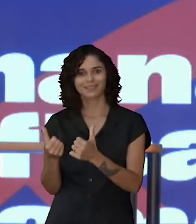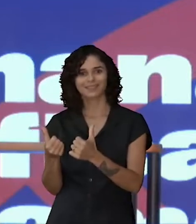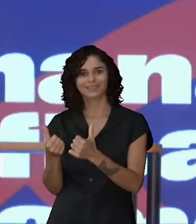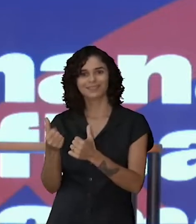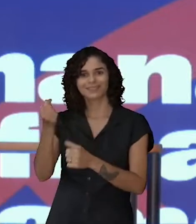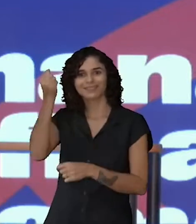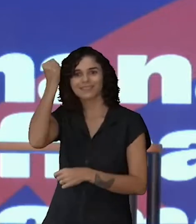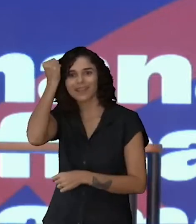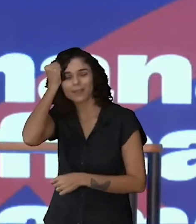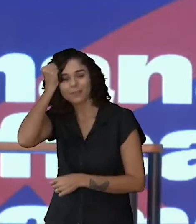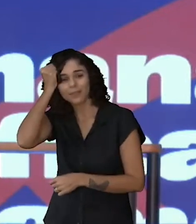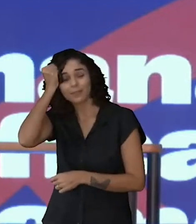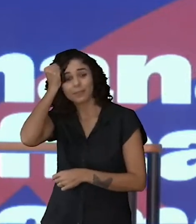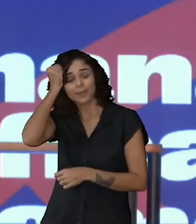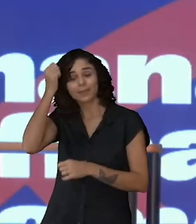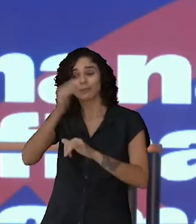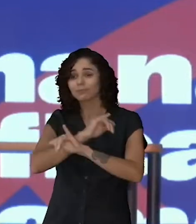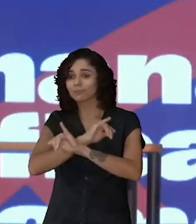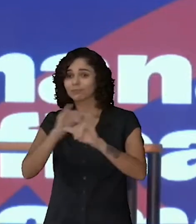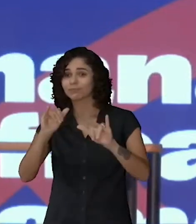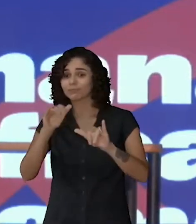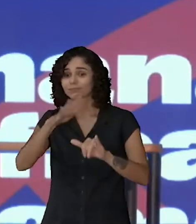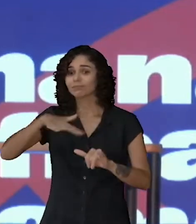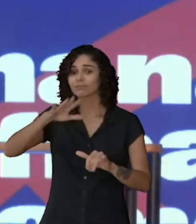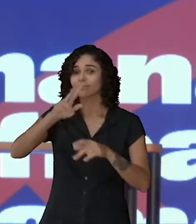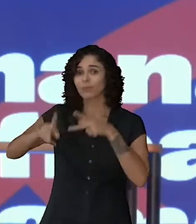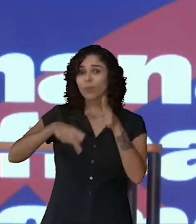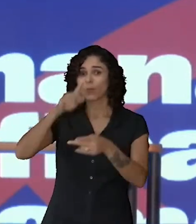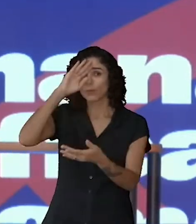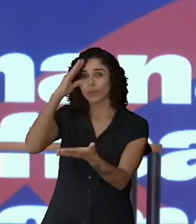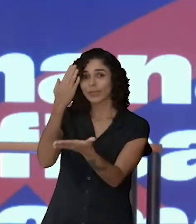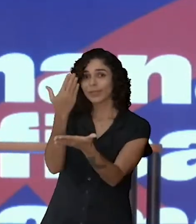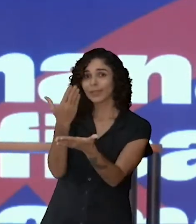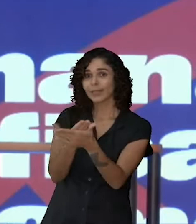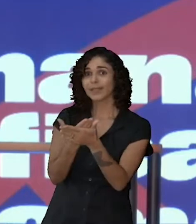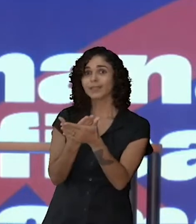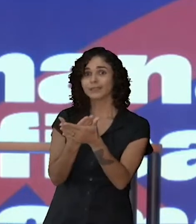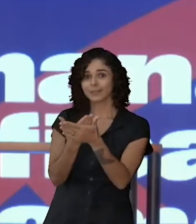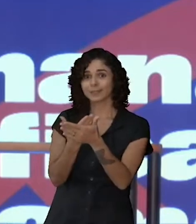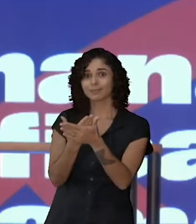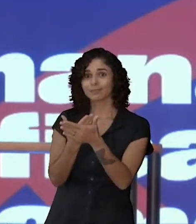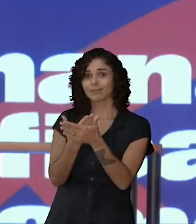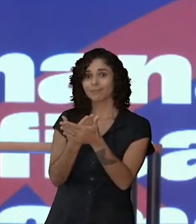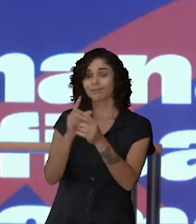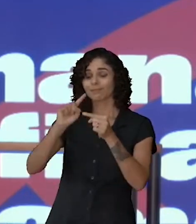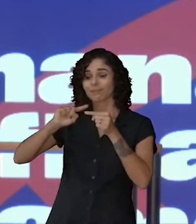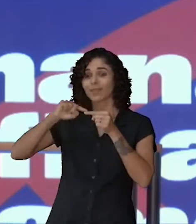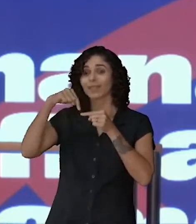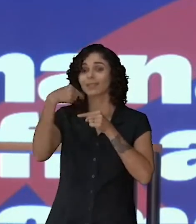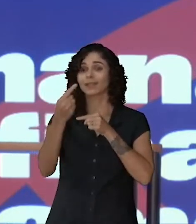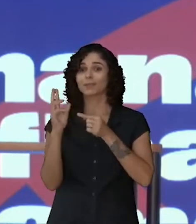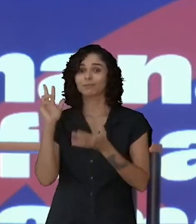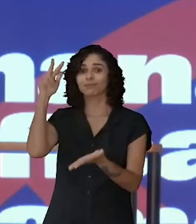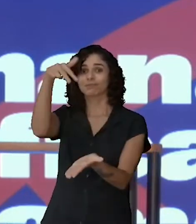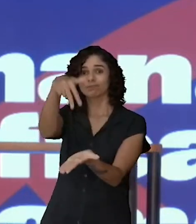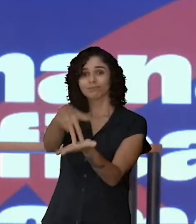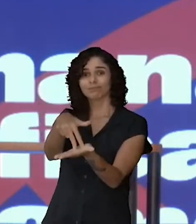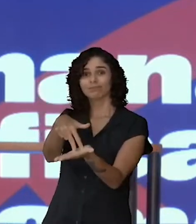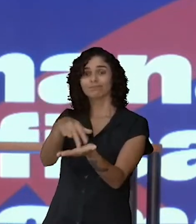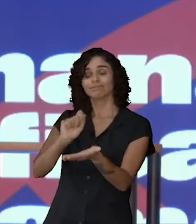arrependimento, dizendo ao povo que cresce naquele que viria depois, isto é,